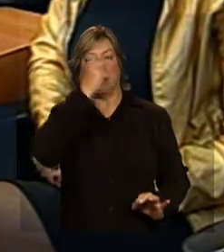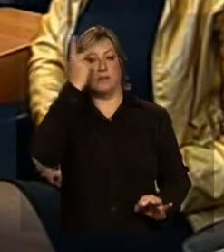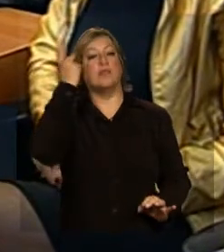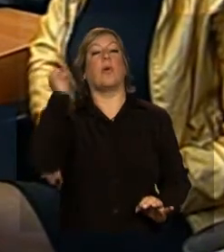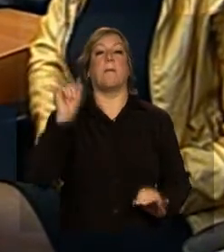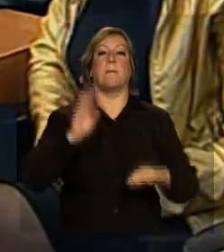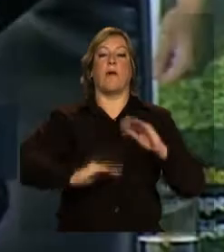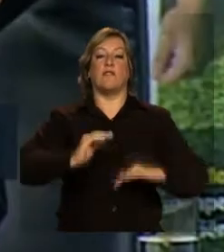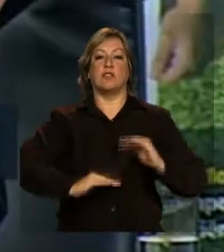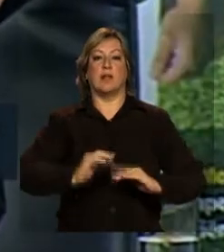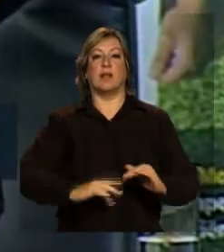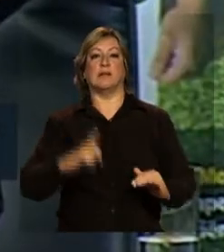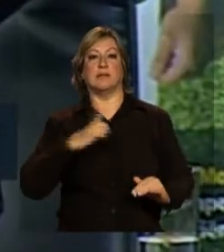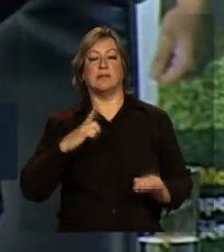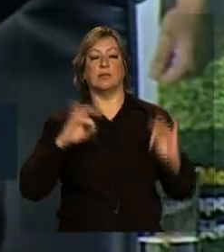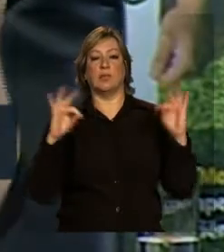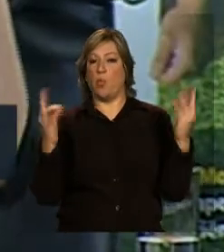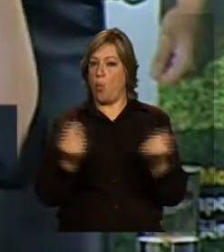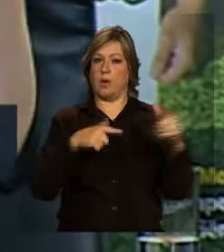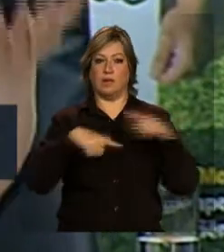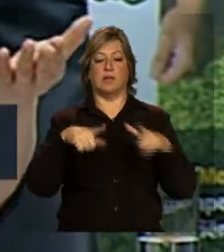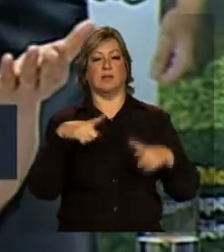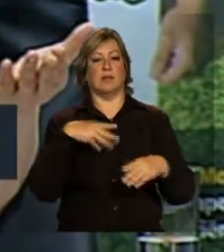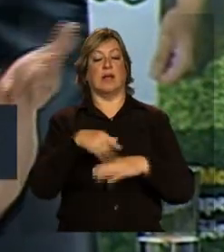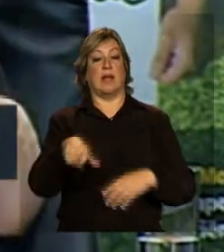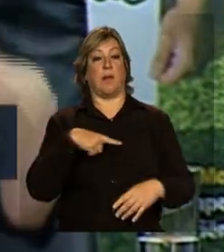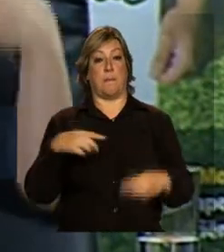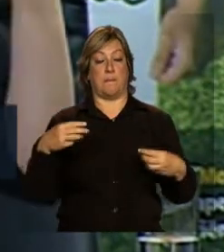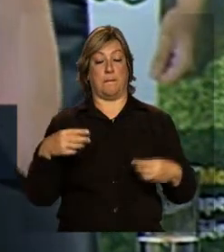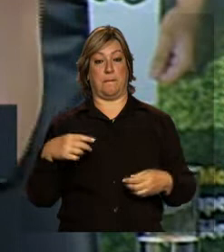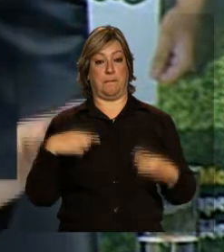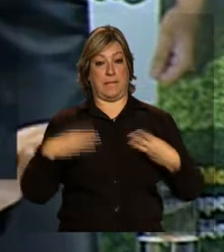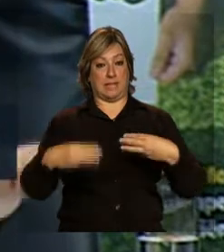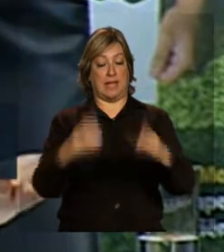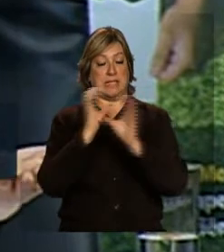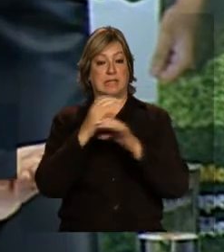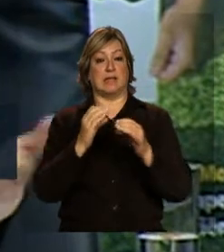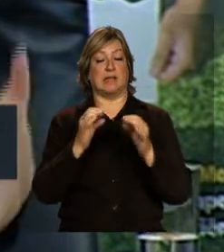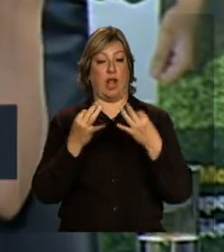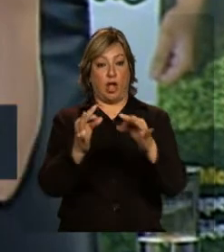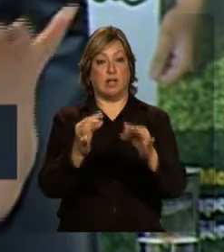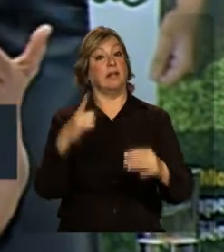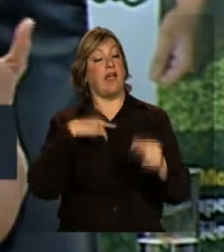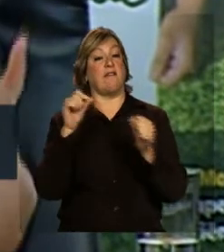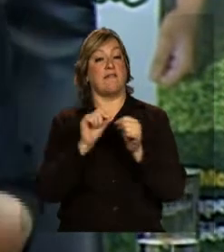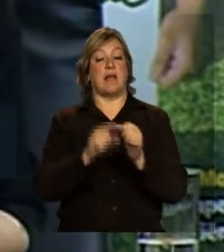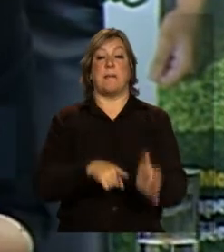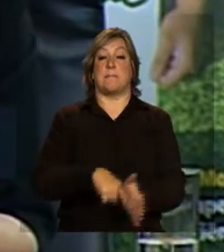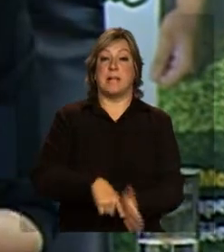universidades também. Então, todas as ações estão encadeadas. O Ministério de Ciência e Tecnologia produz pesquisa